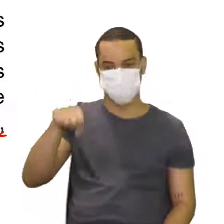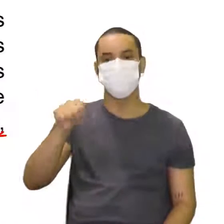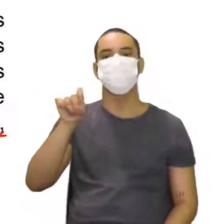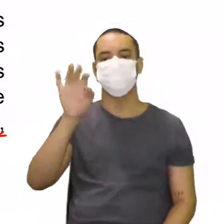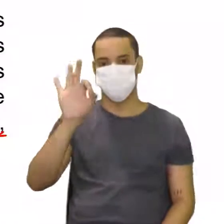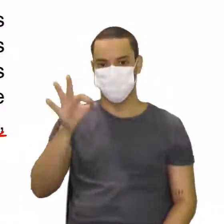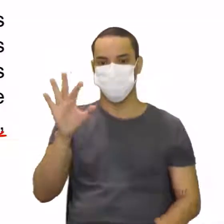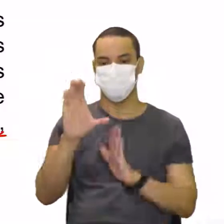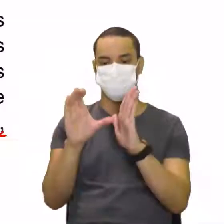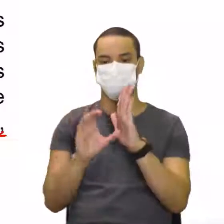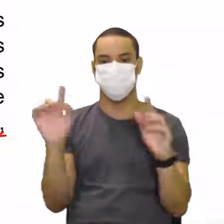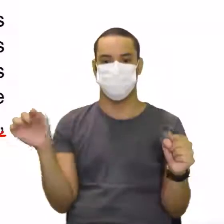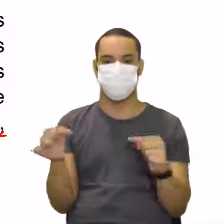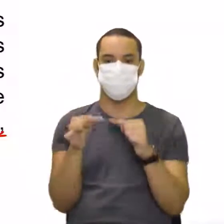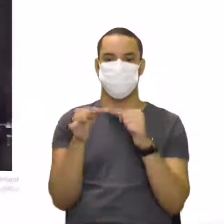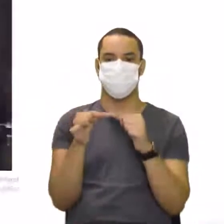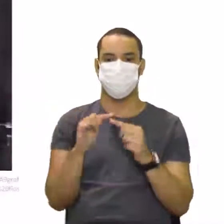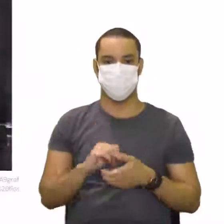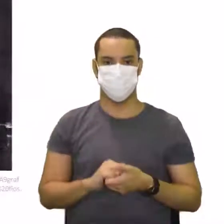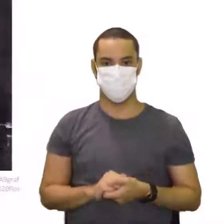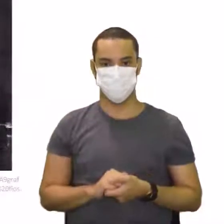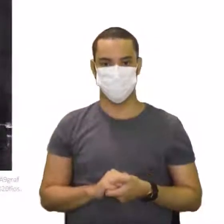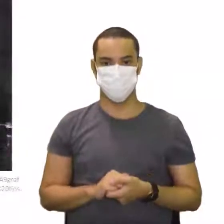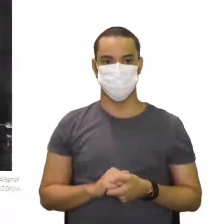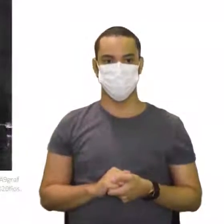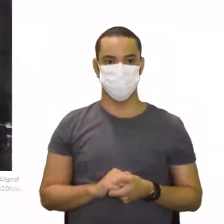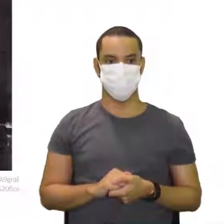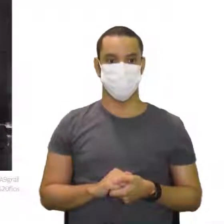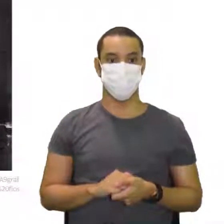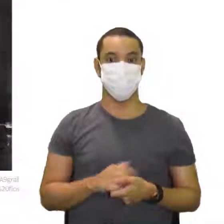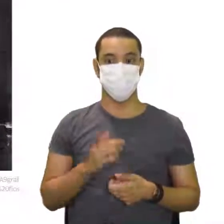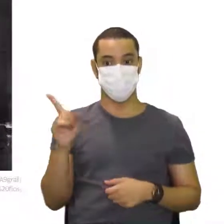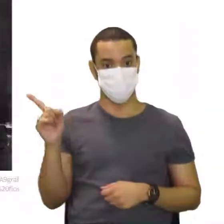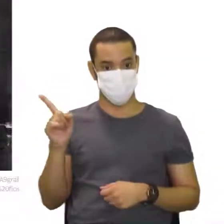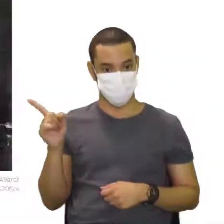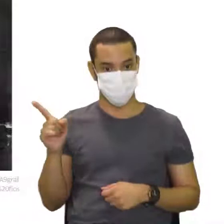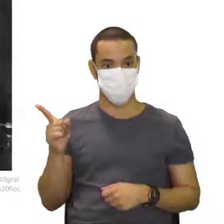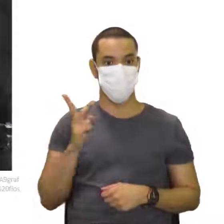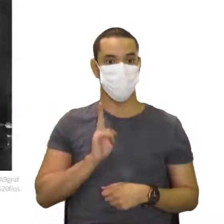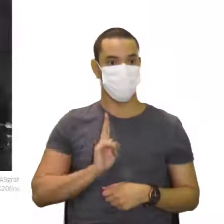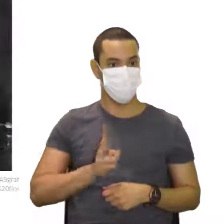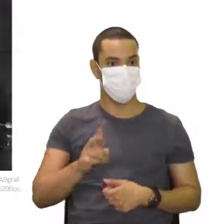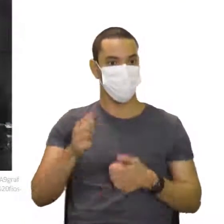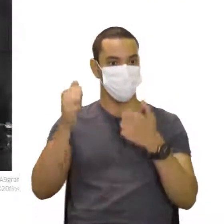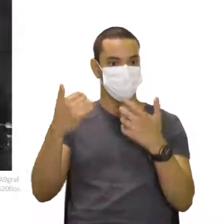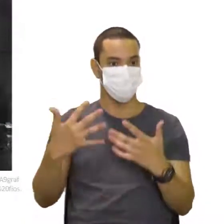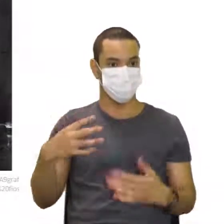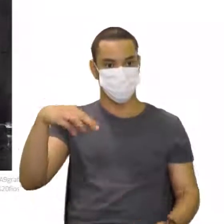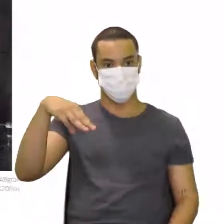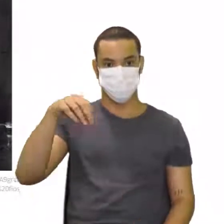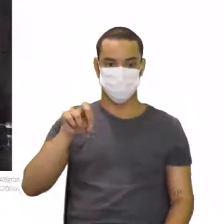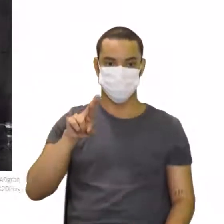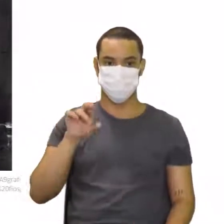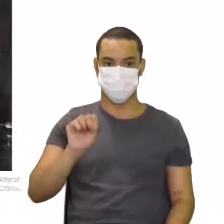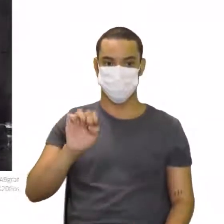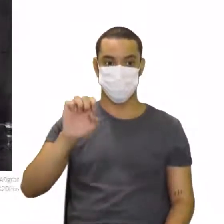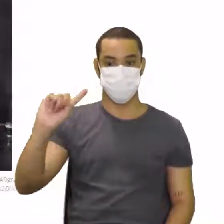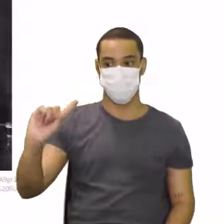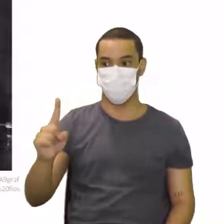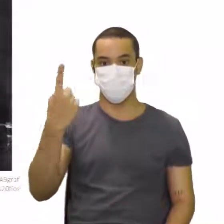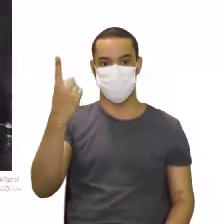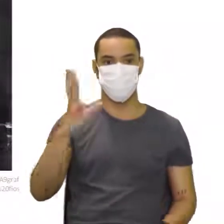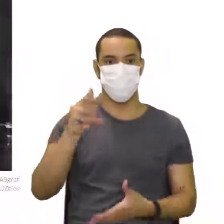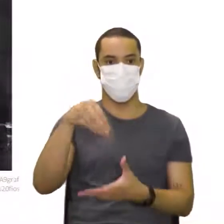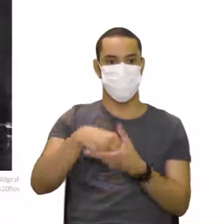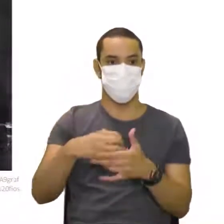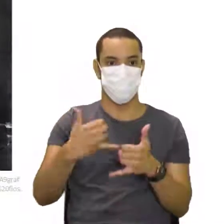isso daqui, ok? Então, olha só, tá aí, continuando falando do telégrafo, Morse foi o primeiro a introduzir